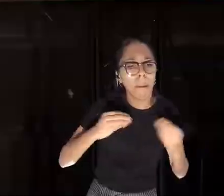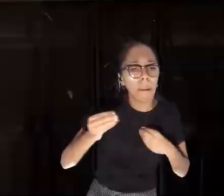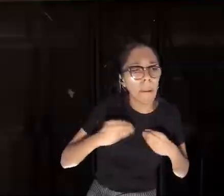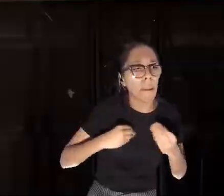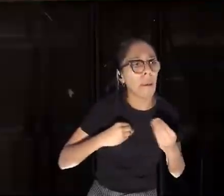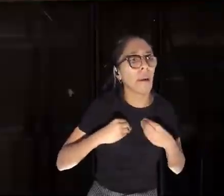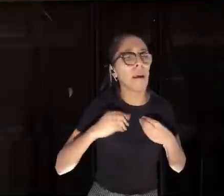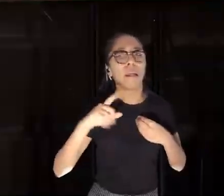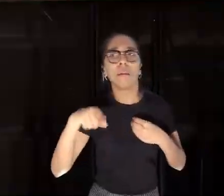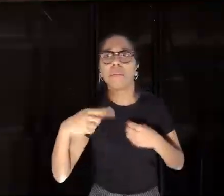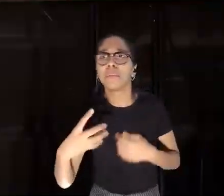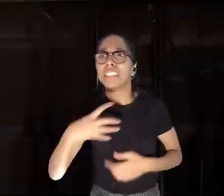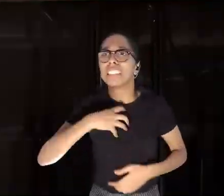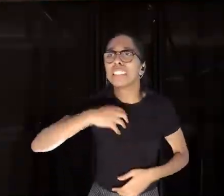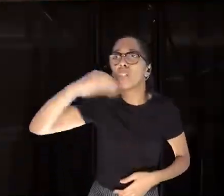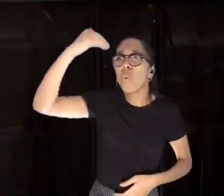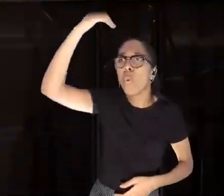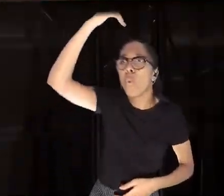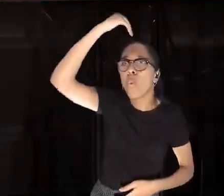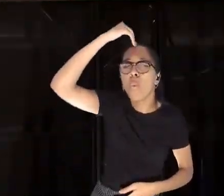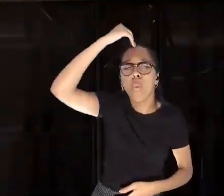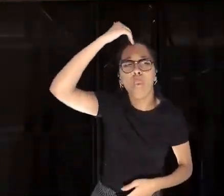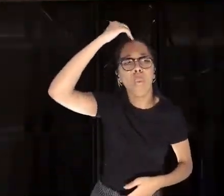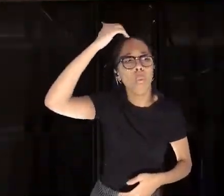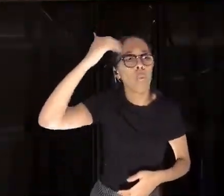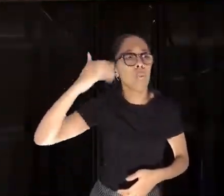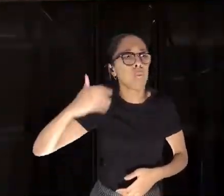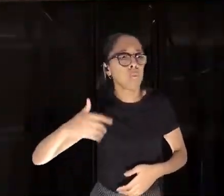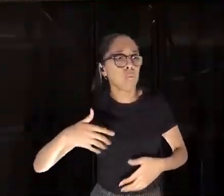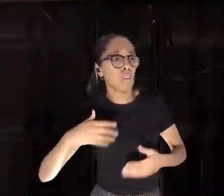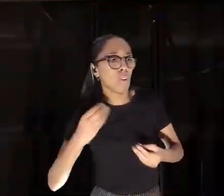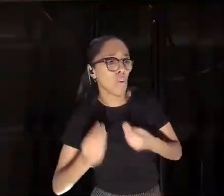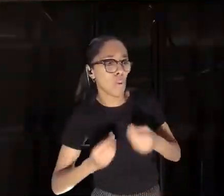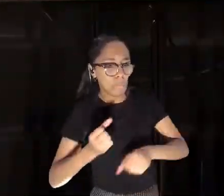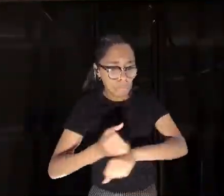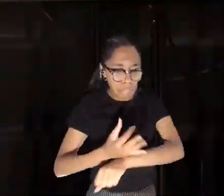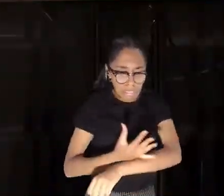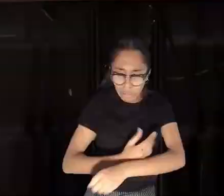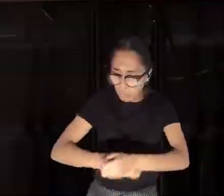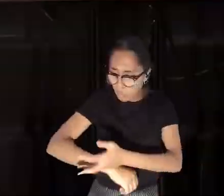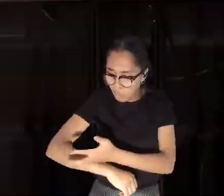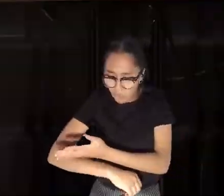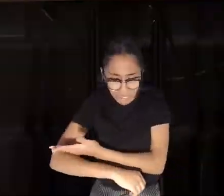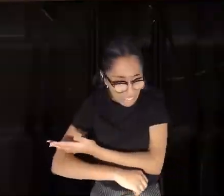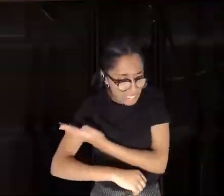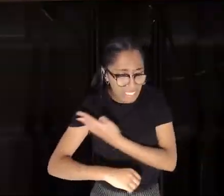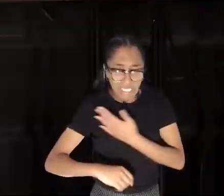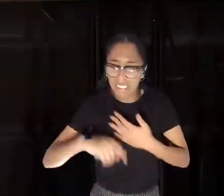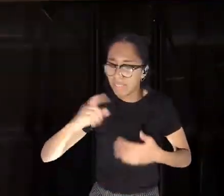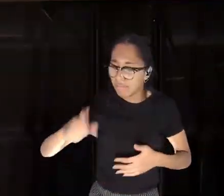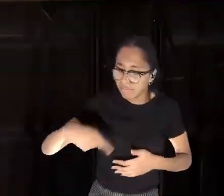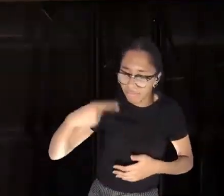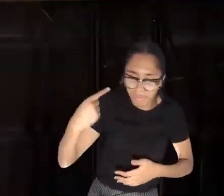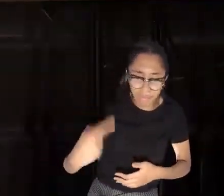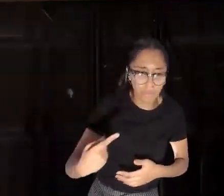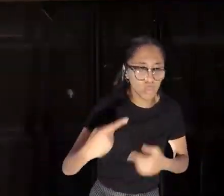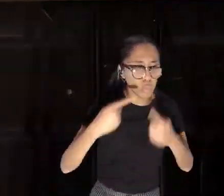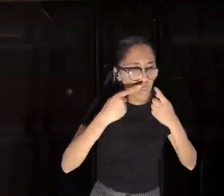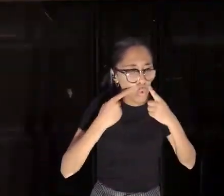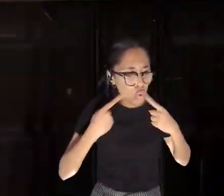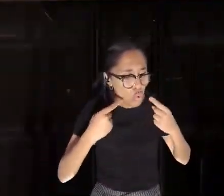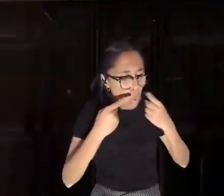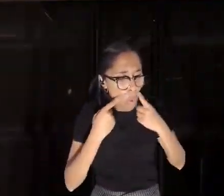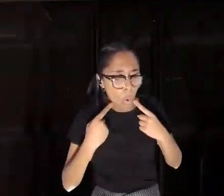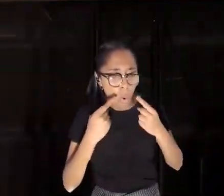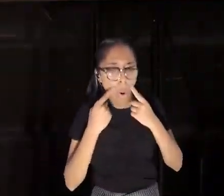alma se equilibra, as tentações voltam, eu faço de novo, sinto culpa, sinto remorso, choro, prometo para mim